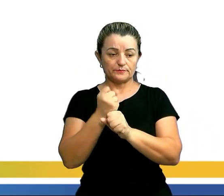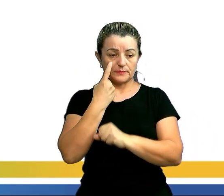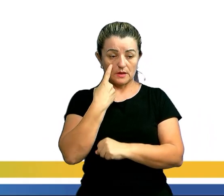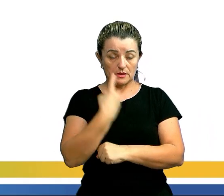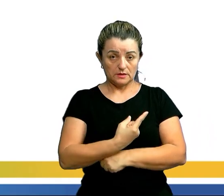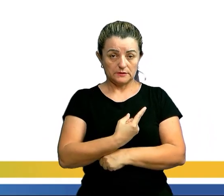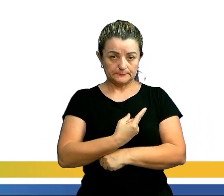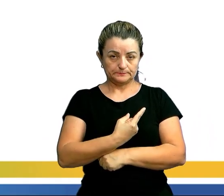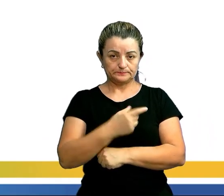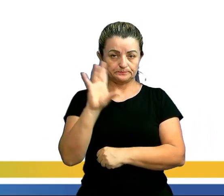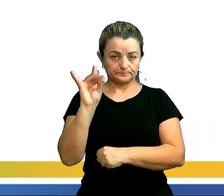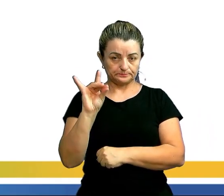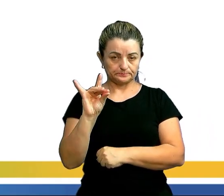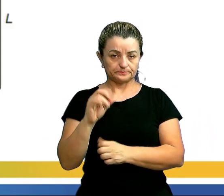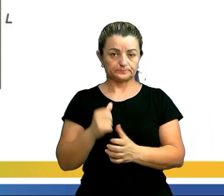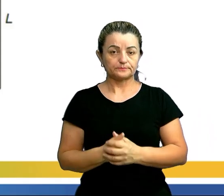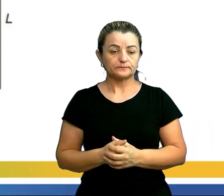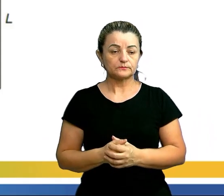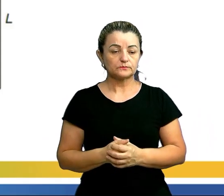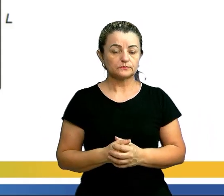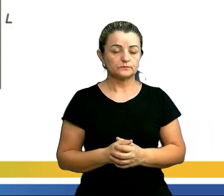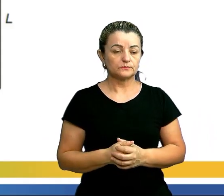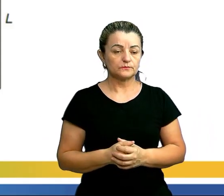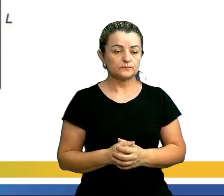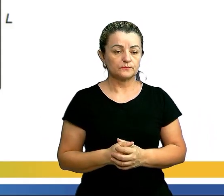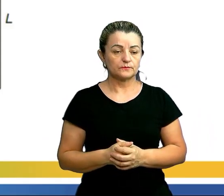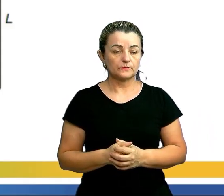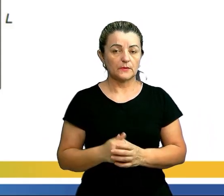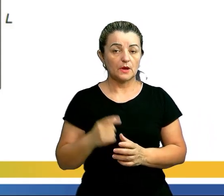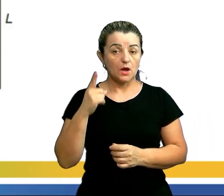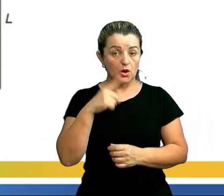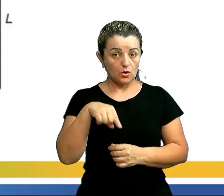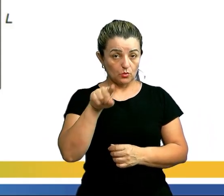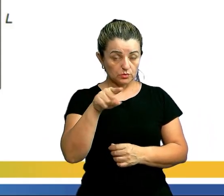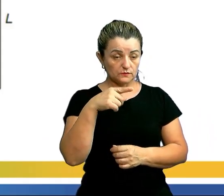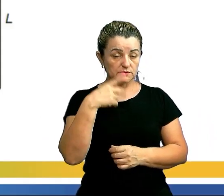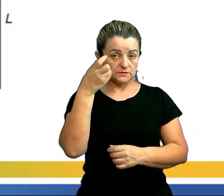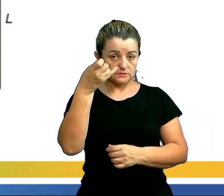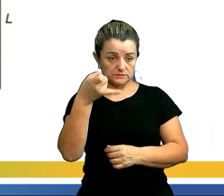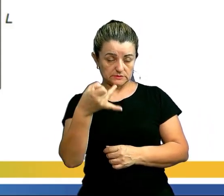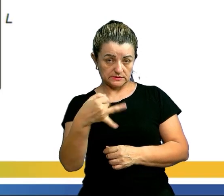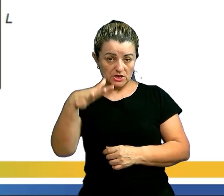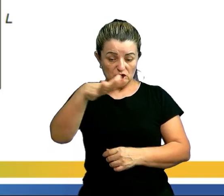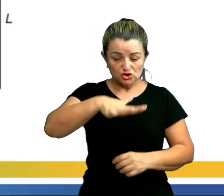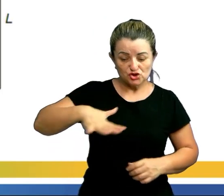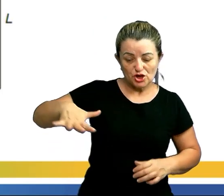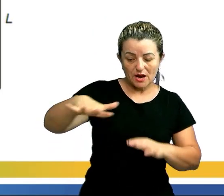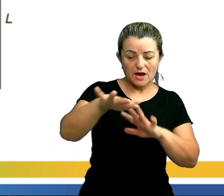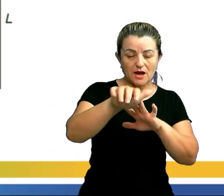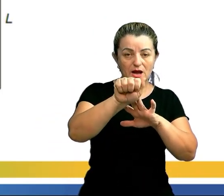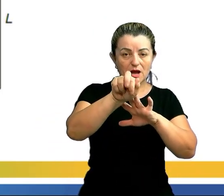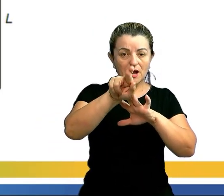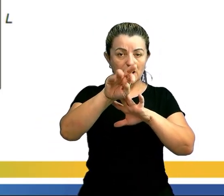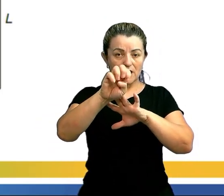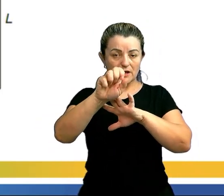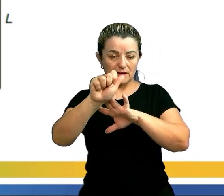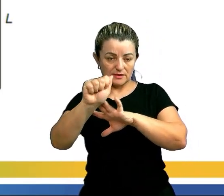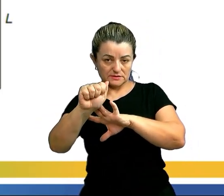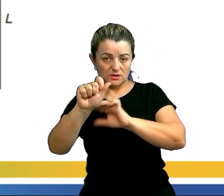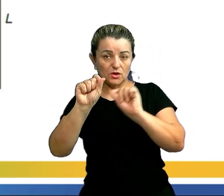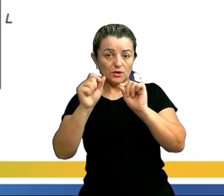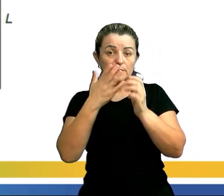medidas iguais. Ficou bem claro isso? Ó? Então eu igualei as áreas e dessa maneira eu cheguei a encontrar